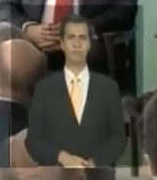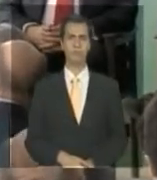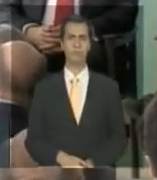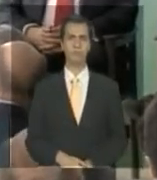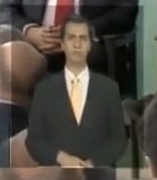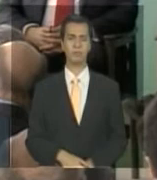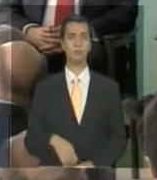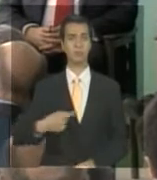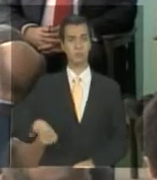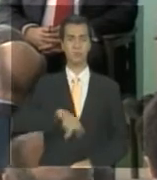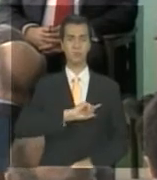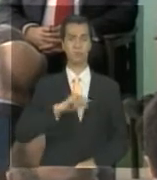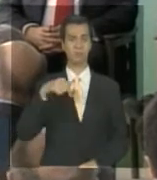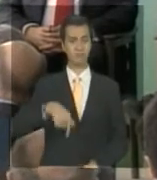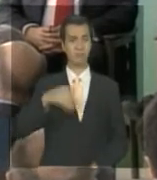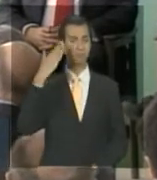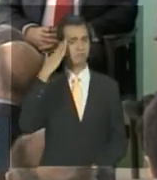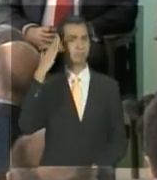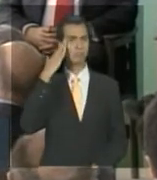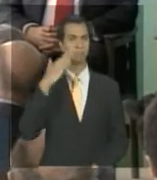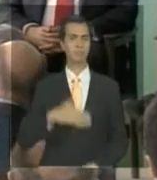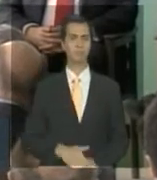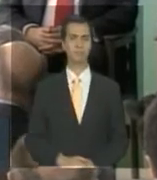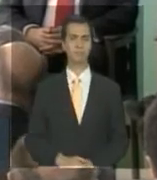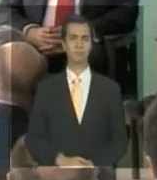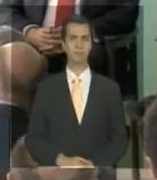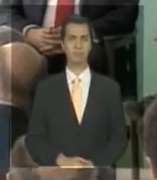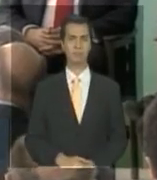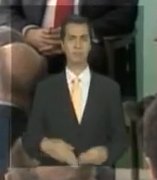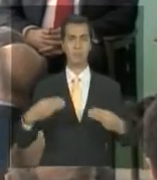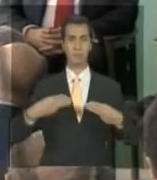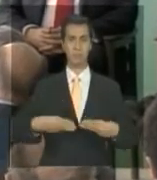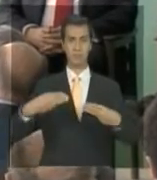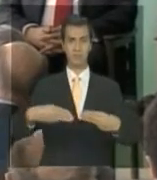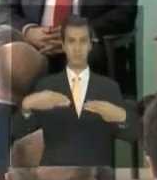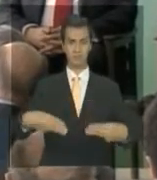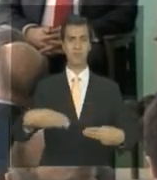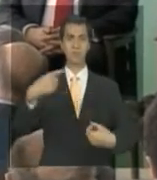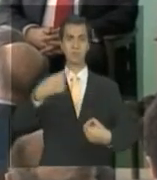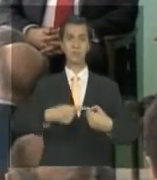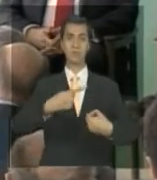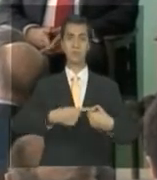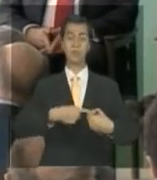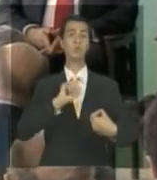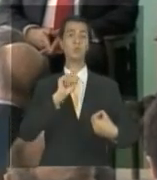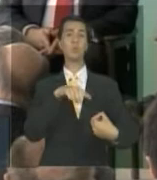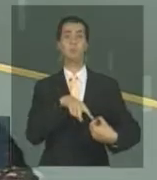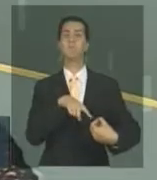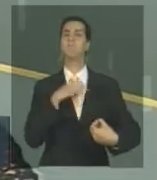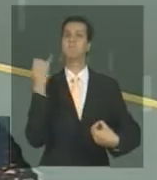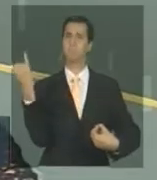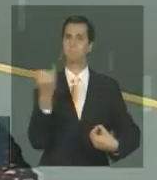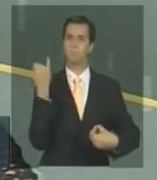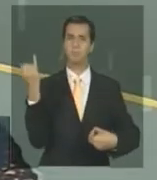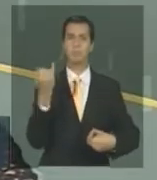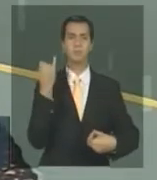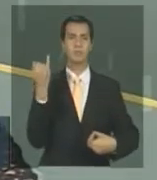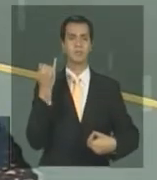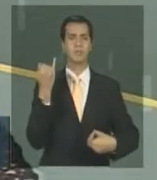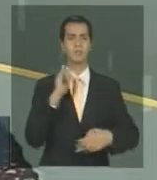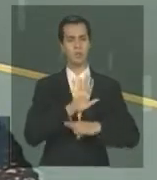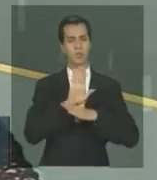Como nós todos aqui sabemos, o Ministério das Cidades é uma pasta estratégica para o